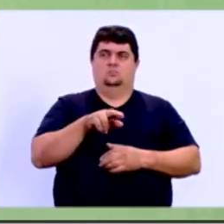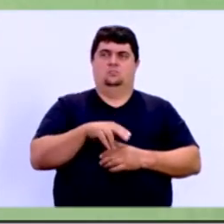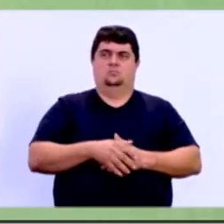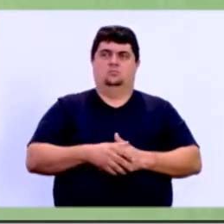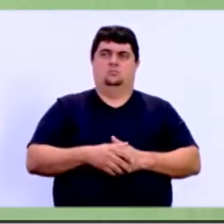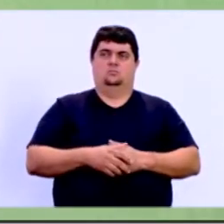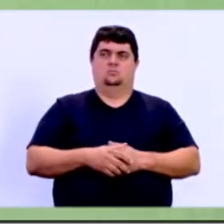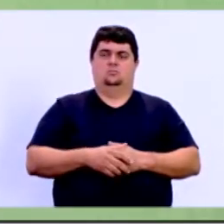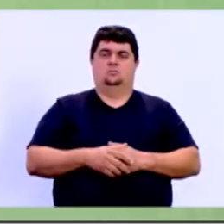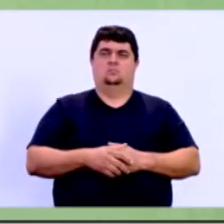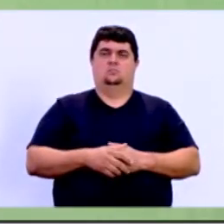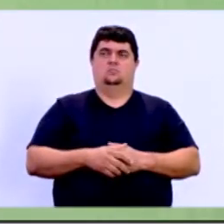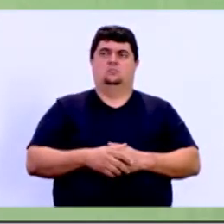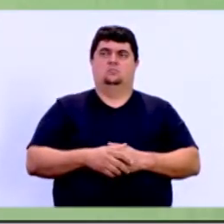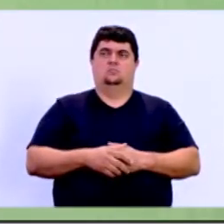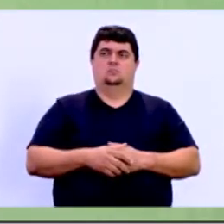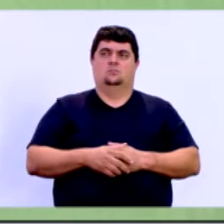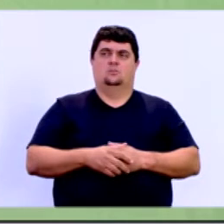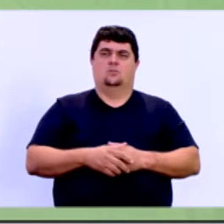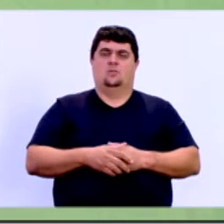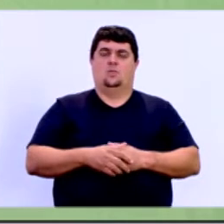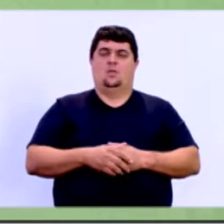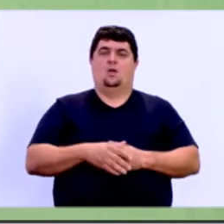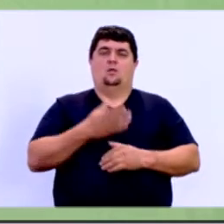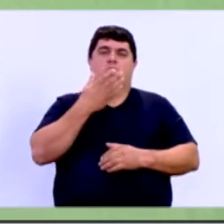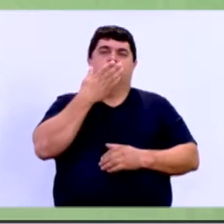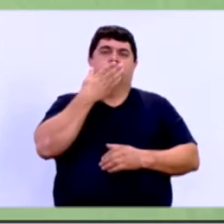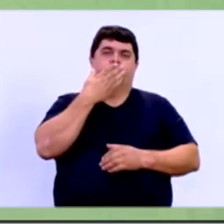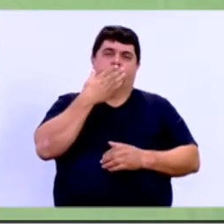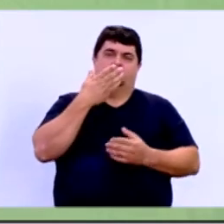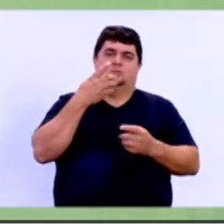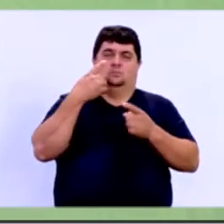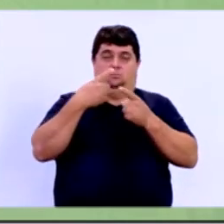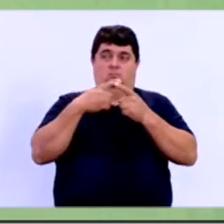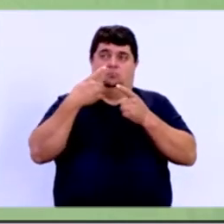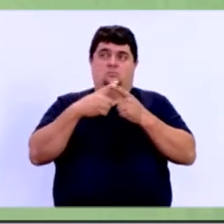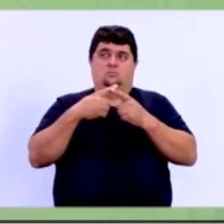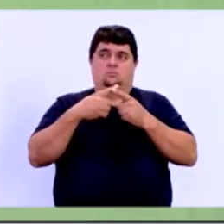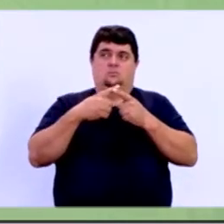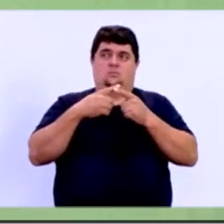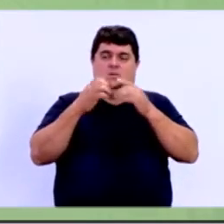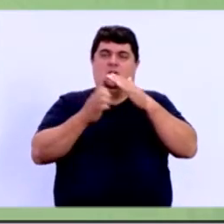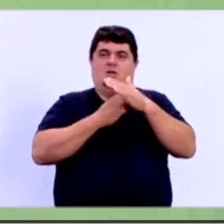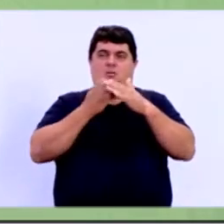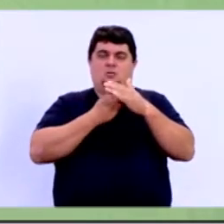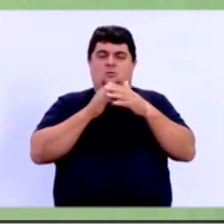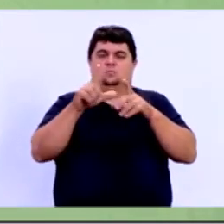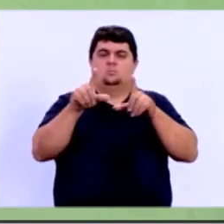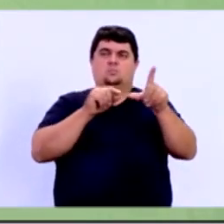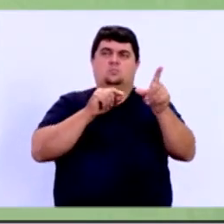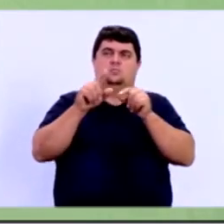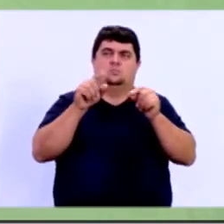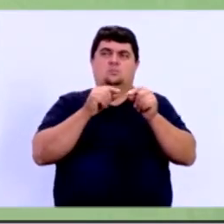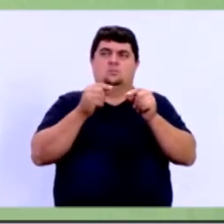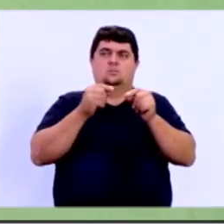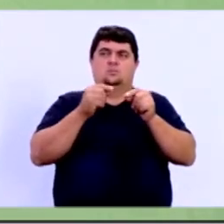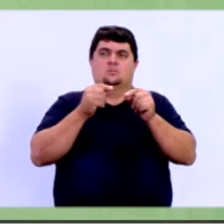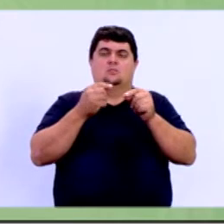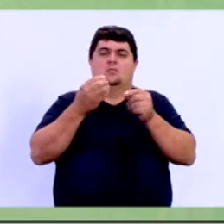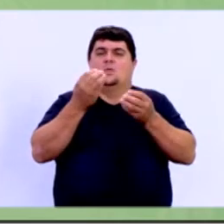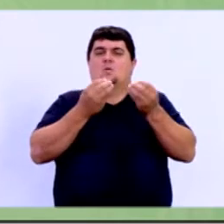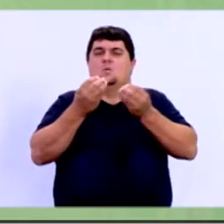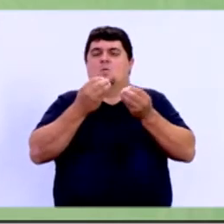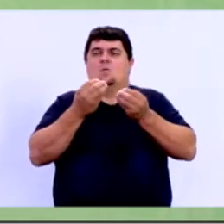O planejamento estratégico é o método pelo qual a empresa define